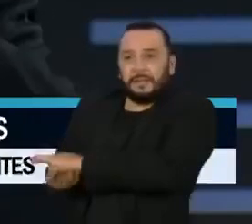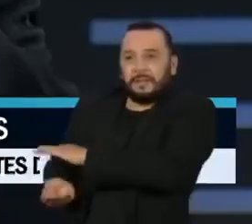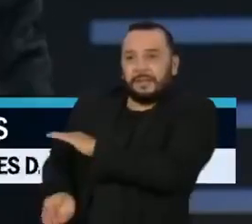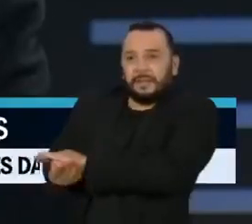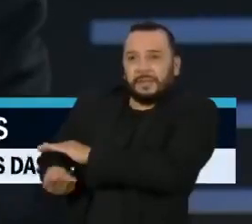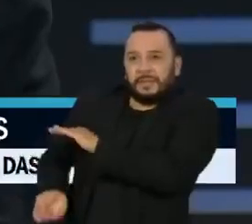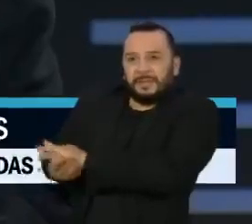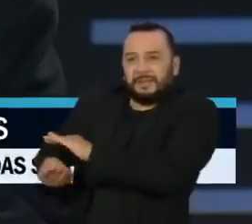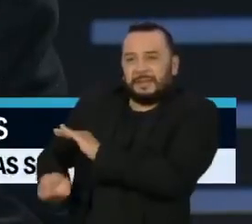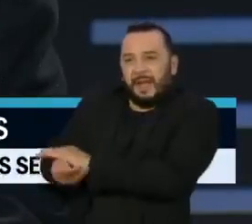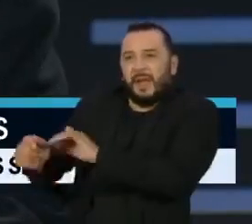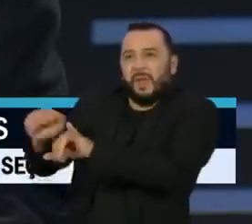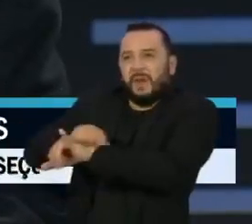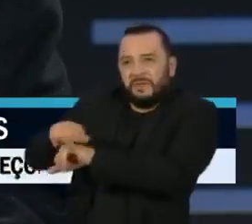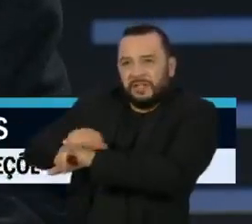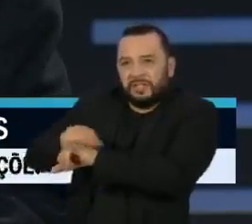luzes começam a iluminar regiões sombrias